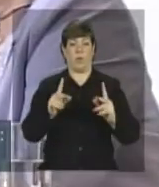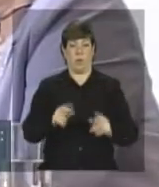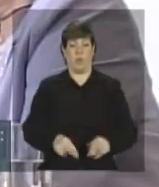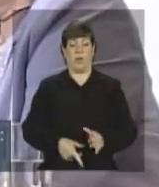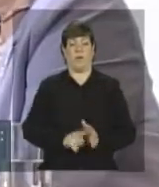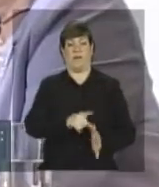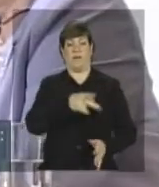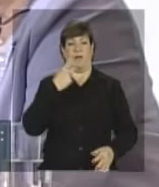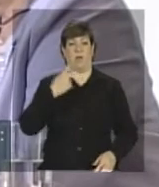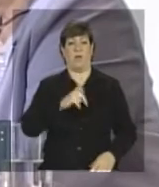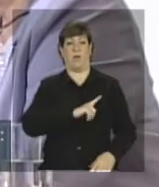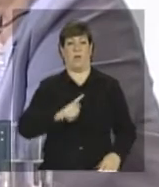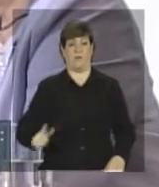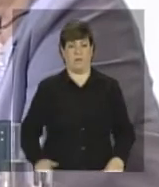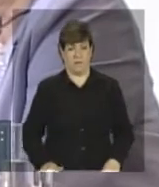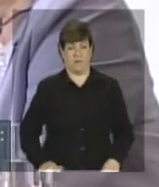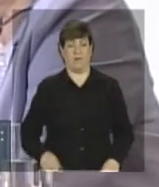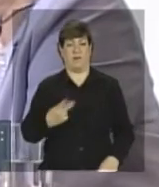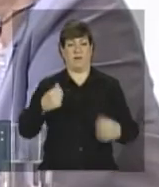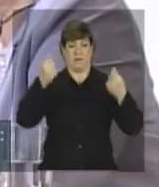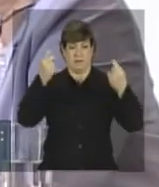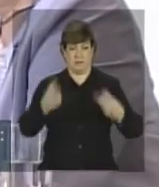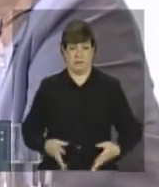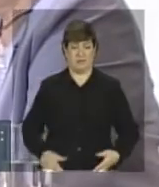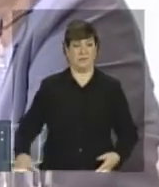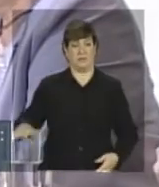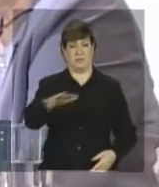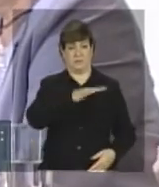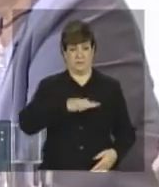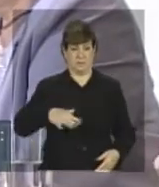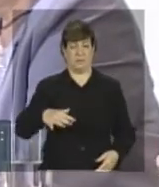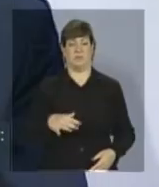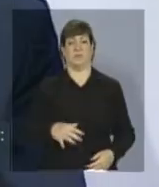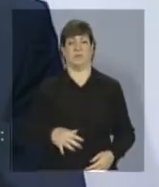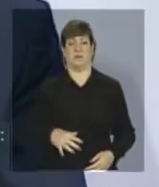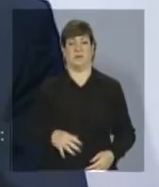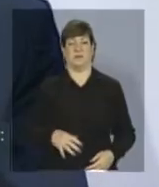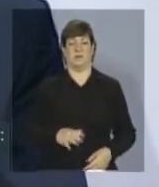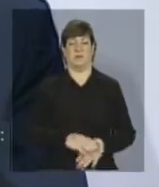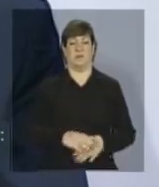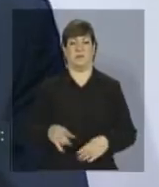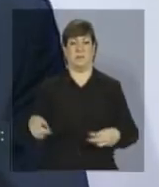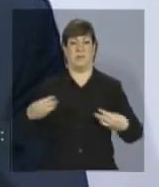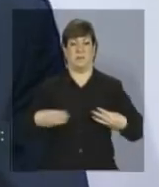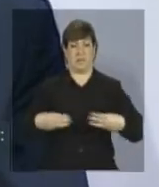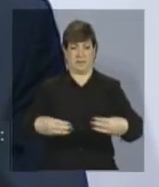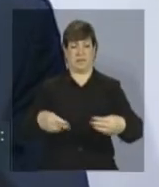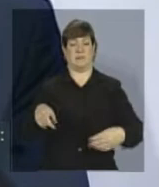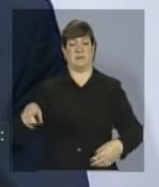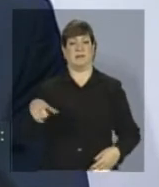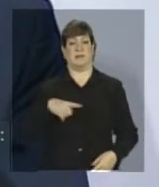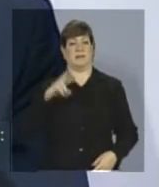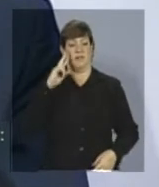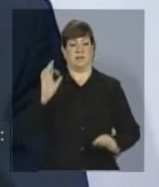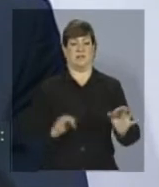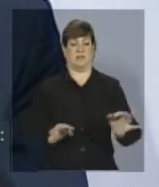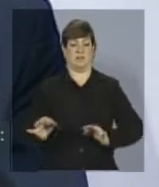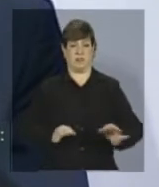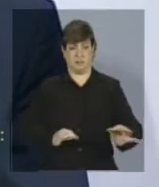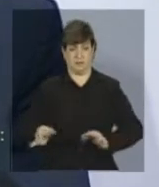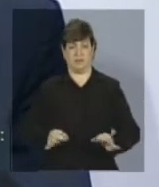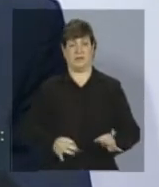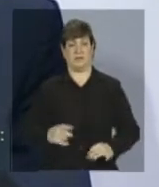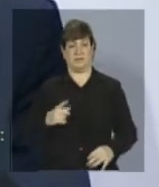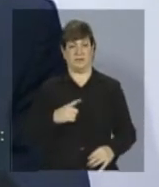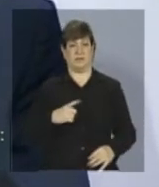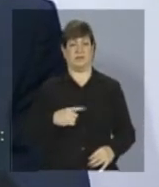o governador, de forma transversal pelo Ministério que a senhora dirige. Com muita honra